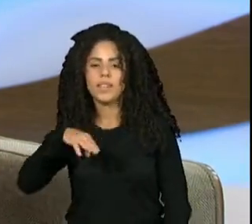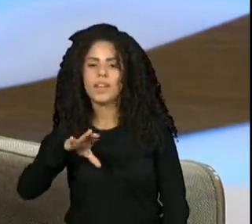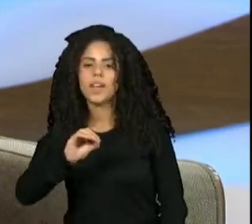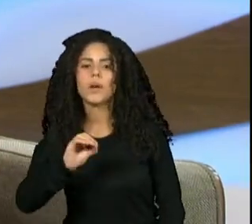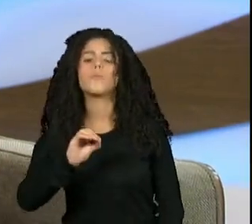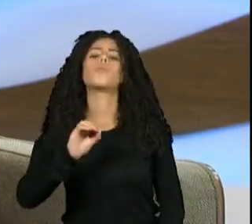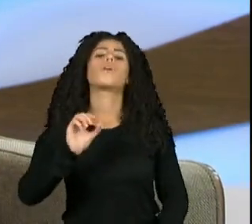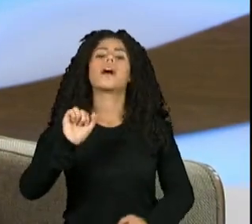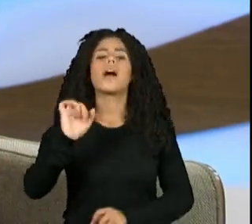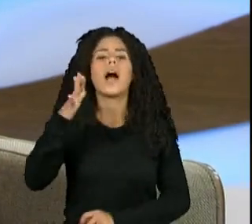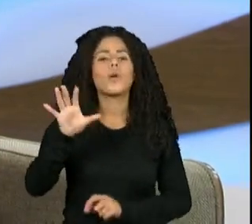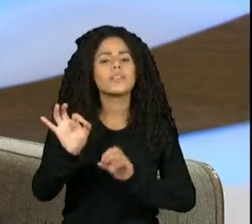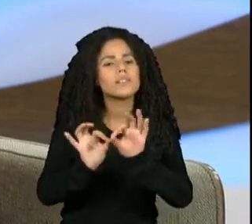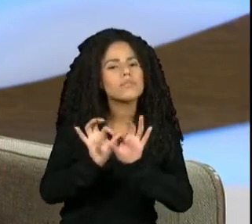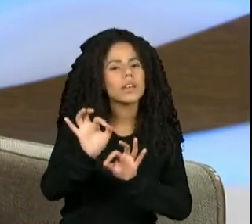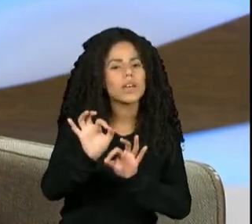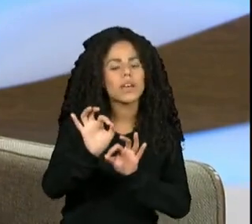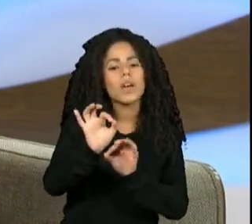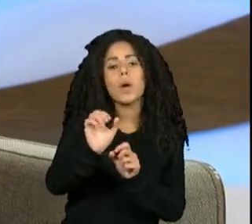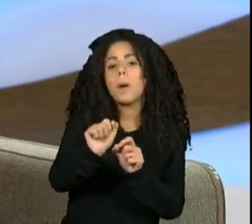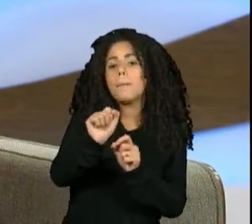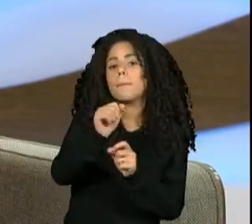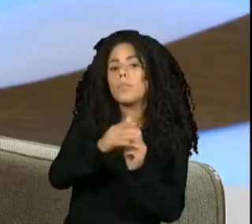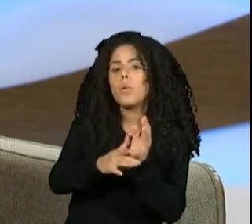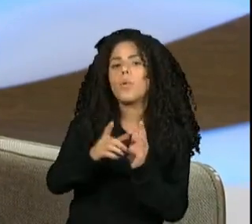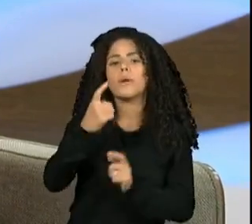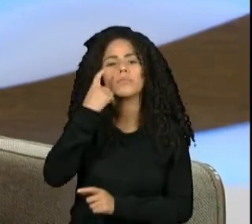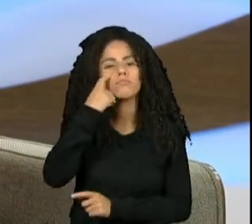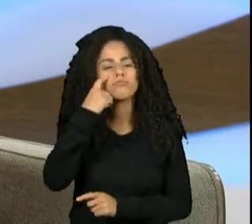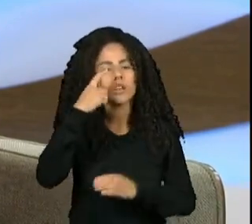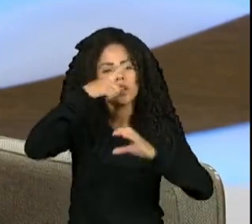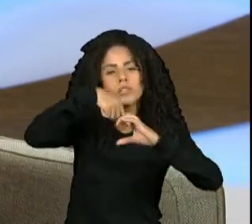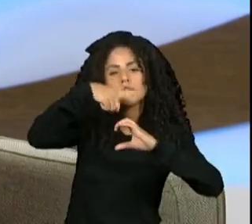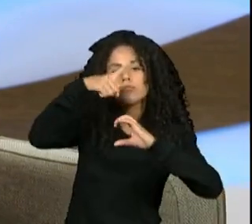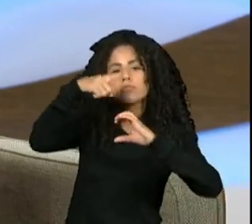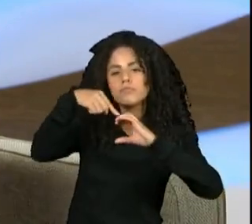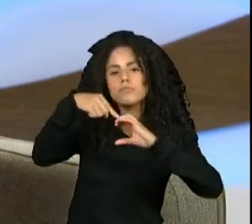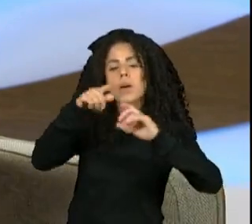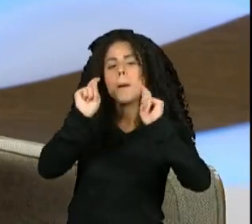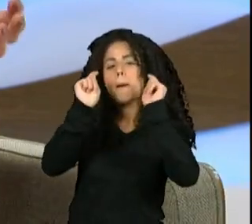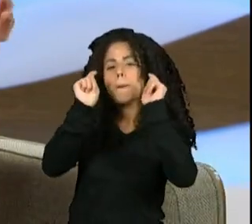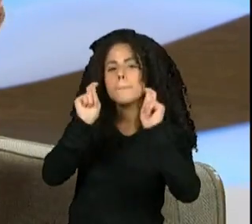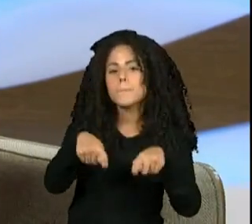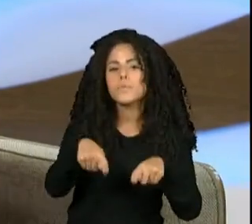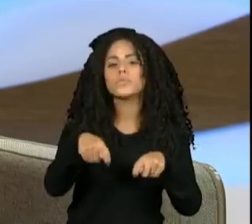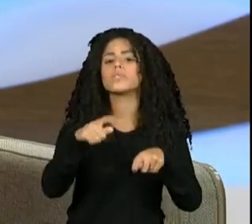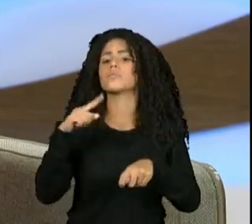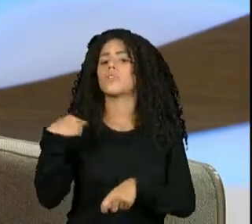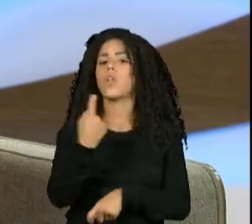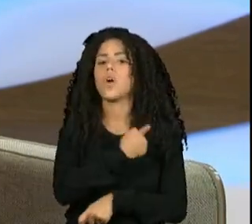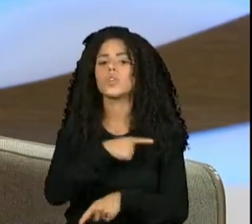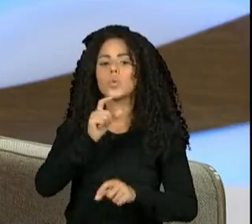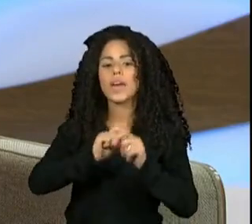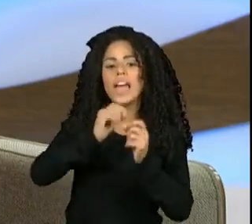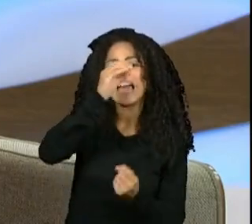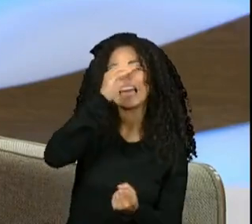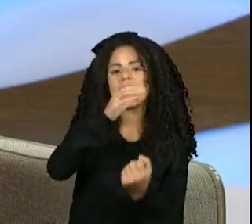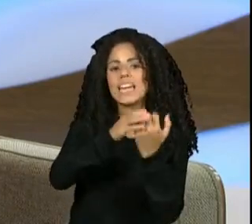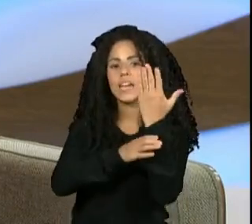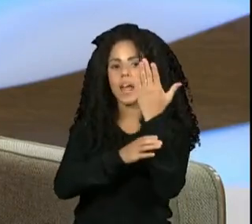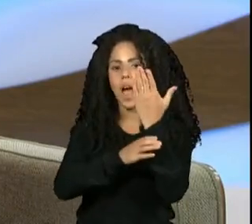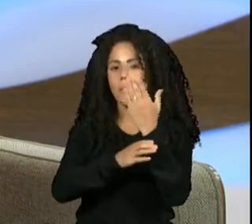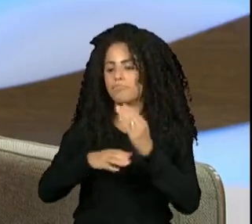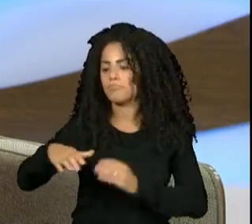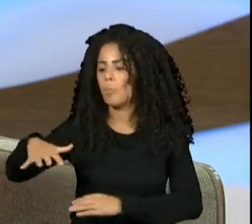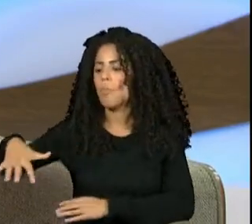extremamente sofisticado, vamos dizer, do ponto de vista científico, porque a gente vai poder criar os porcos